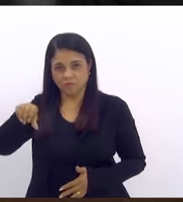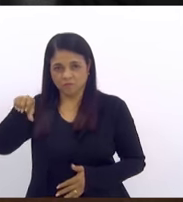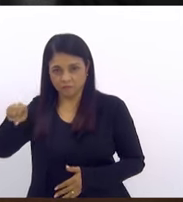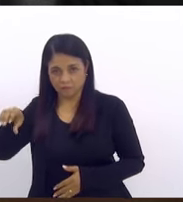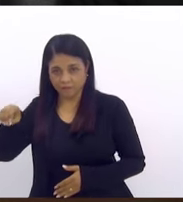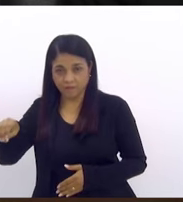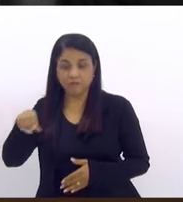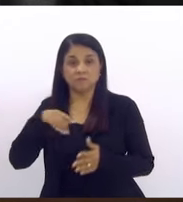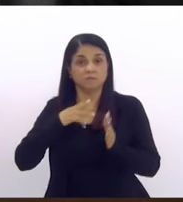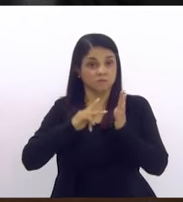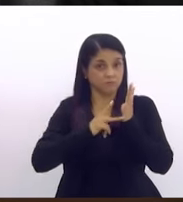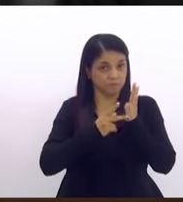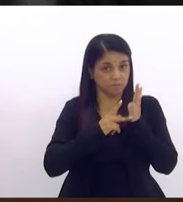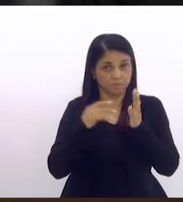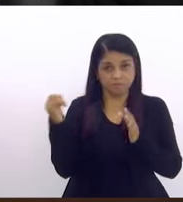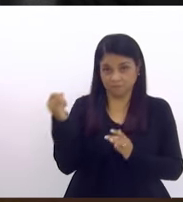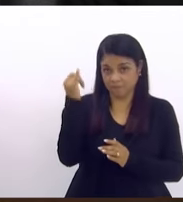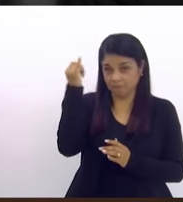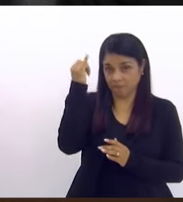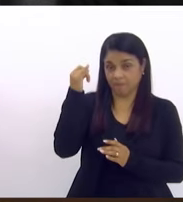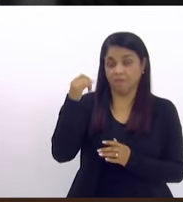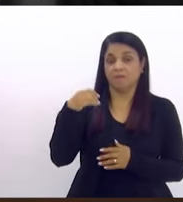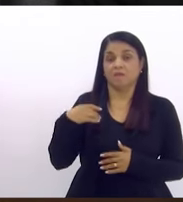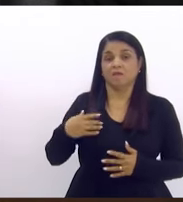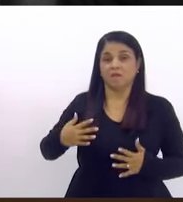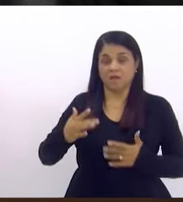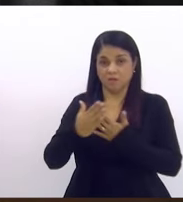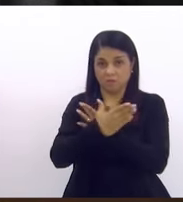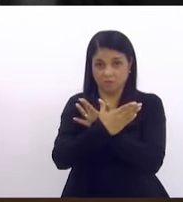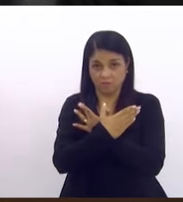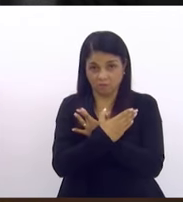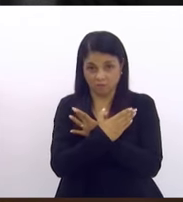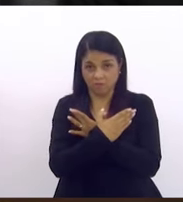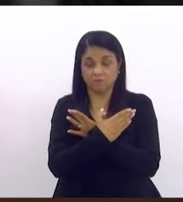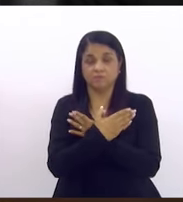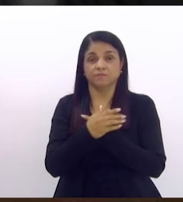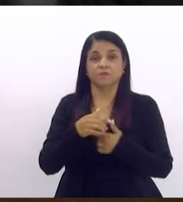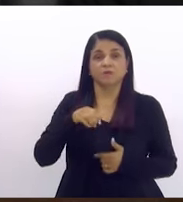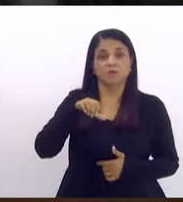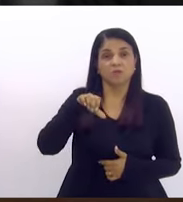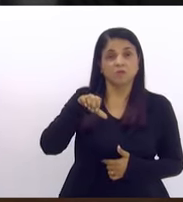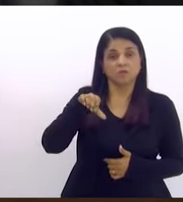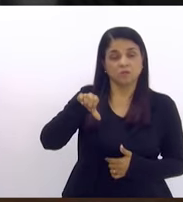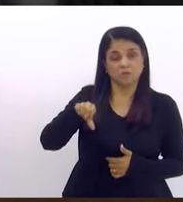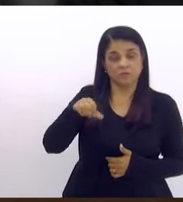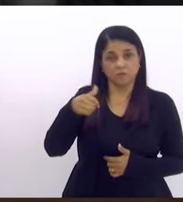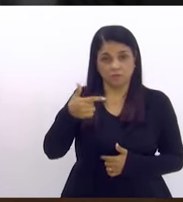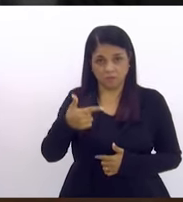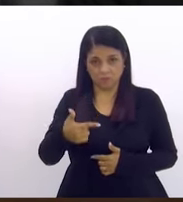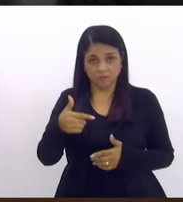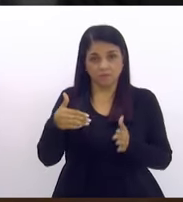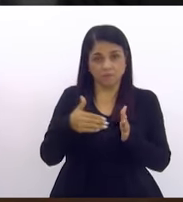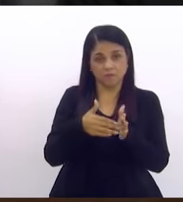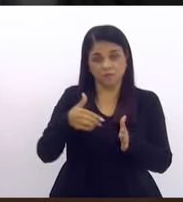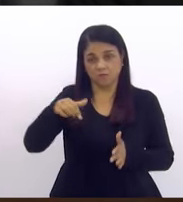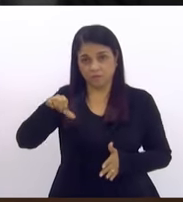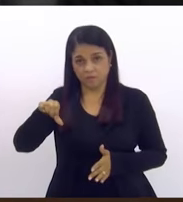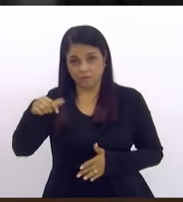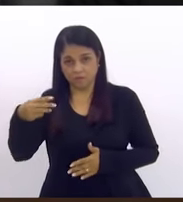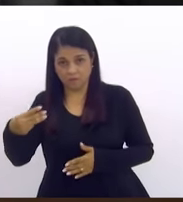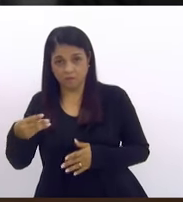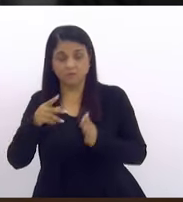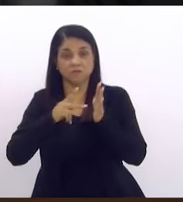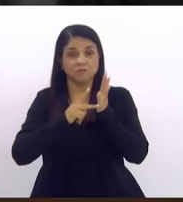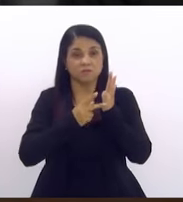importantes Sindicatos dos aeronautas de âmbito nacional de 92 a 93 e para o Sindicado dos